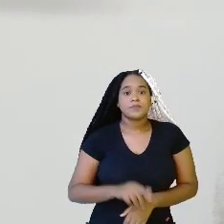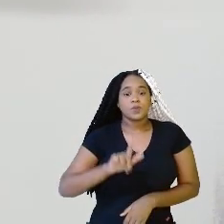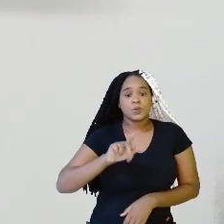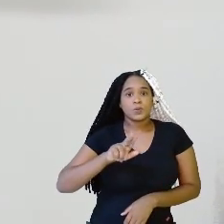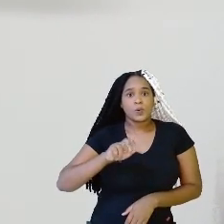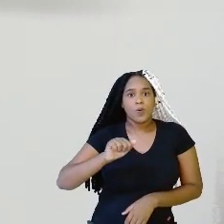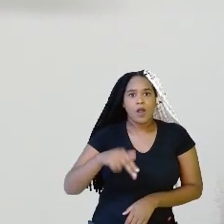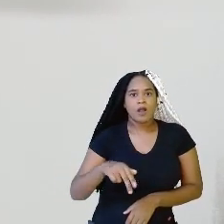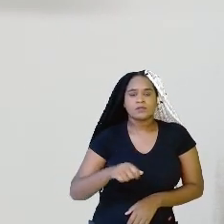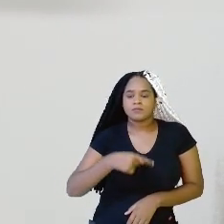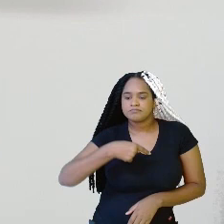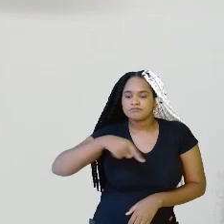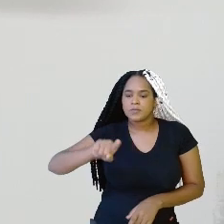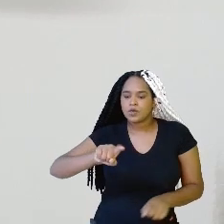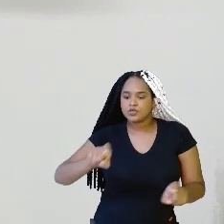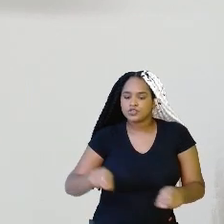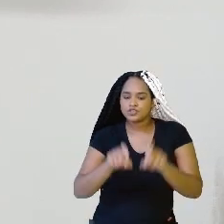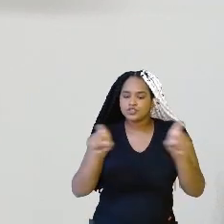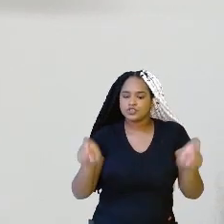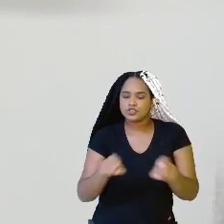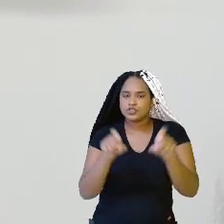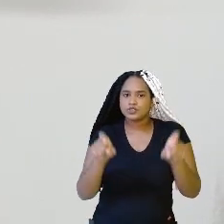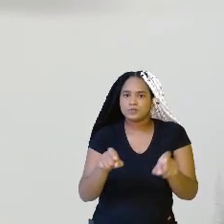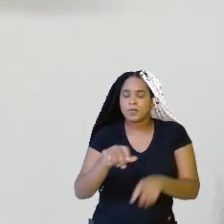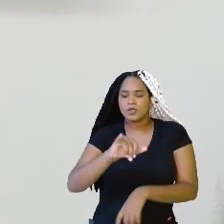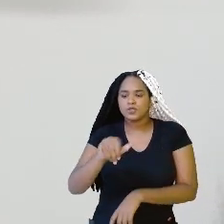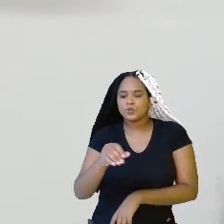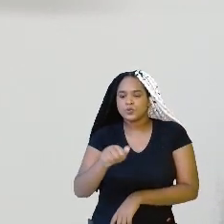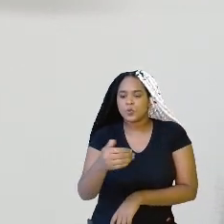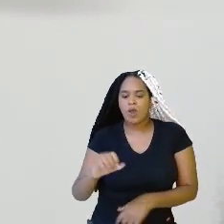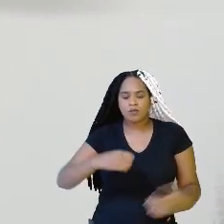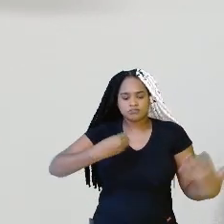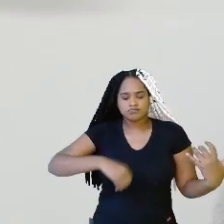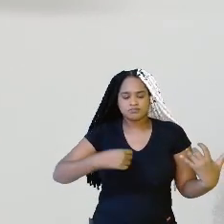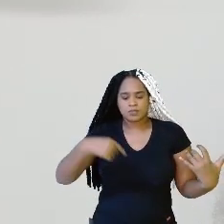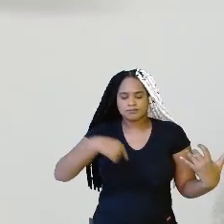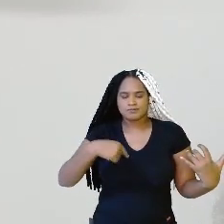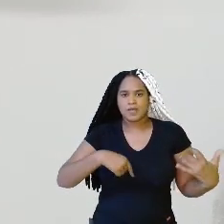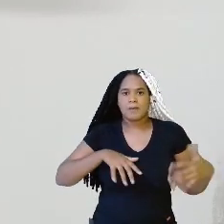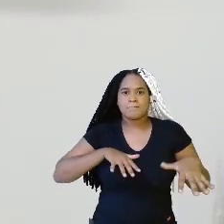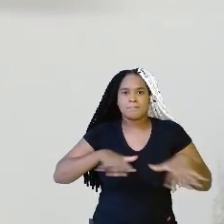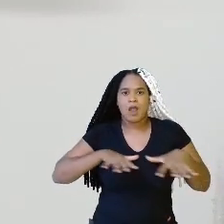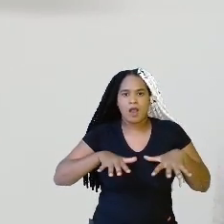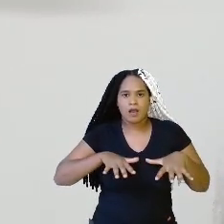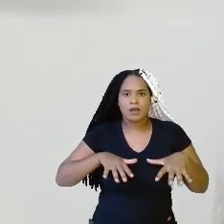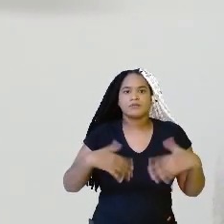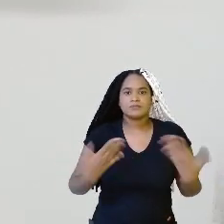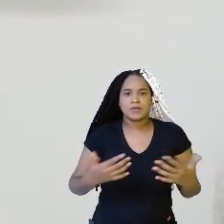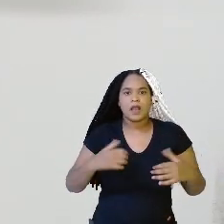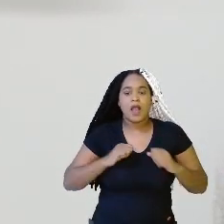João toca violão. São ações. Quando eu digo estado,